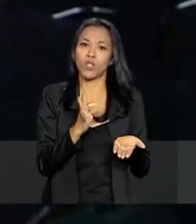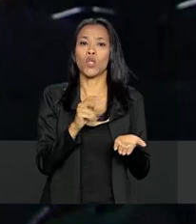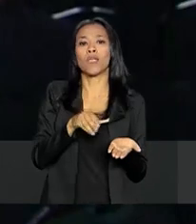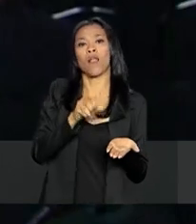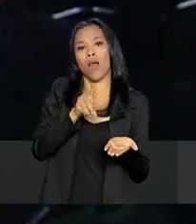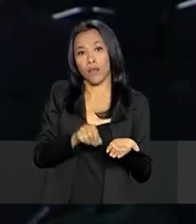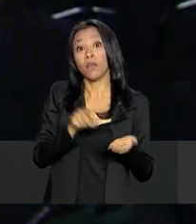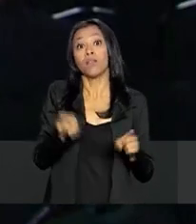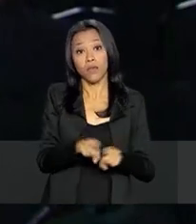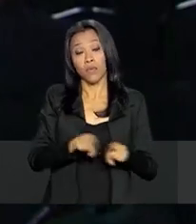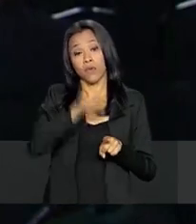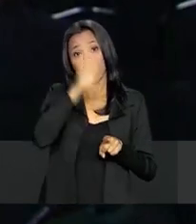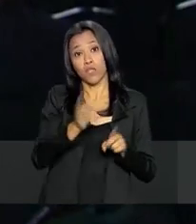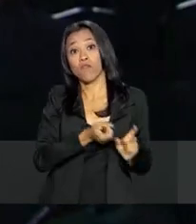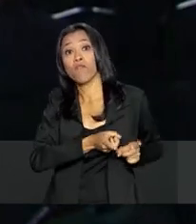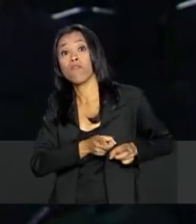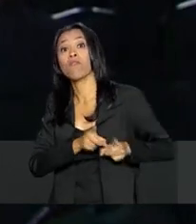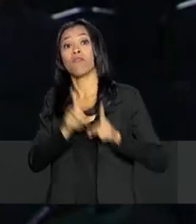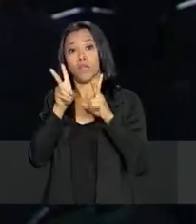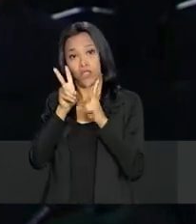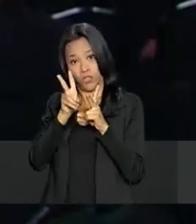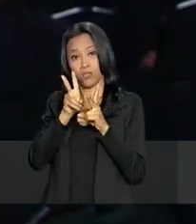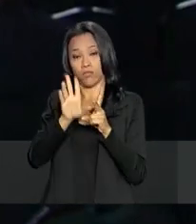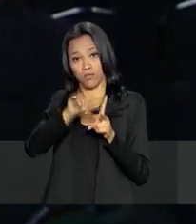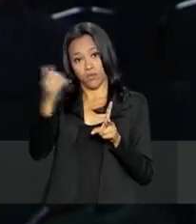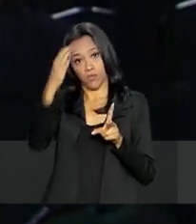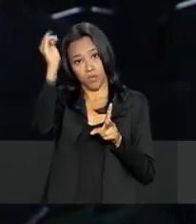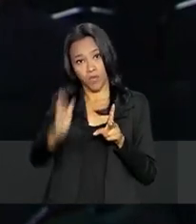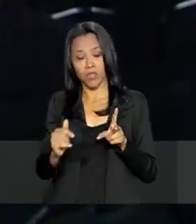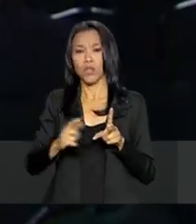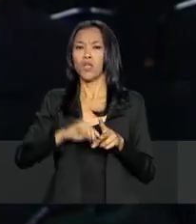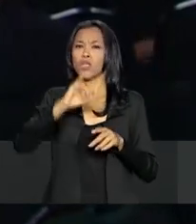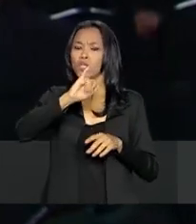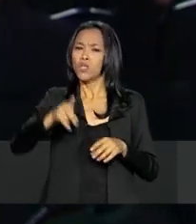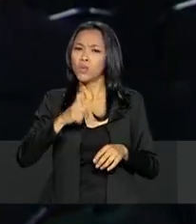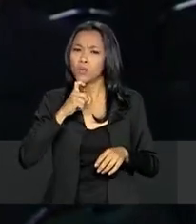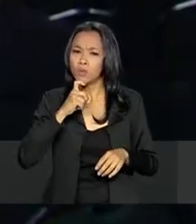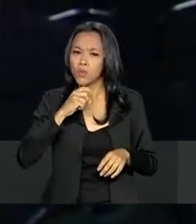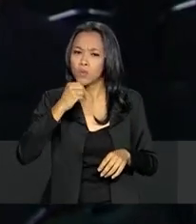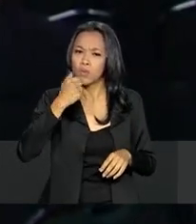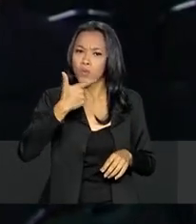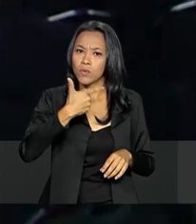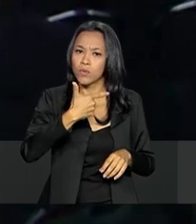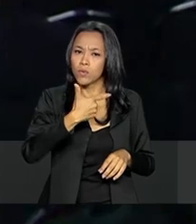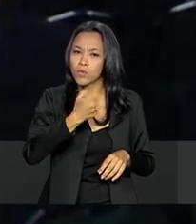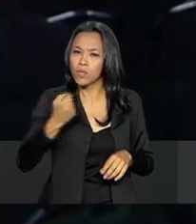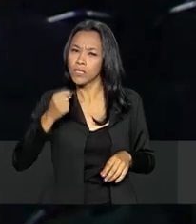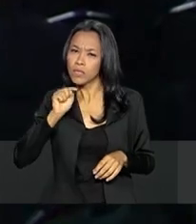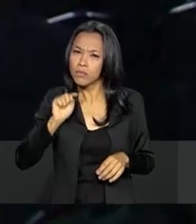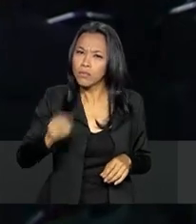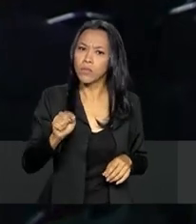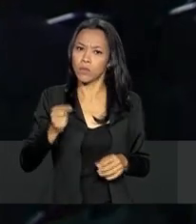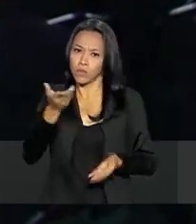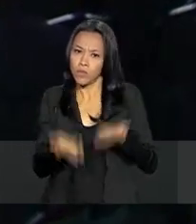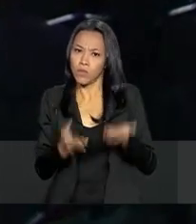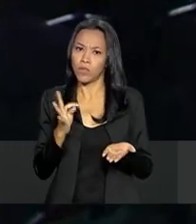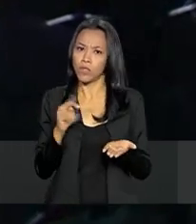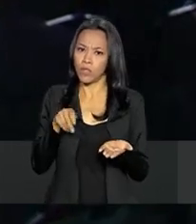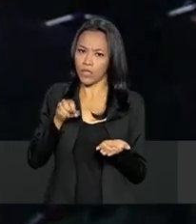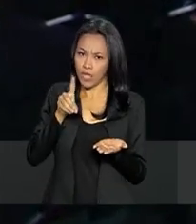importa aço do exterior. Só em julho foram 200 mil toneladas de aço importado